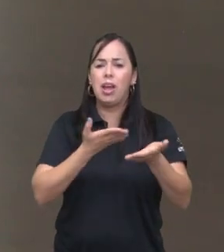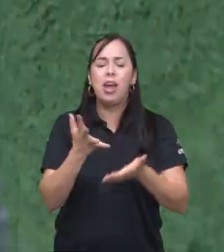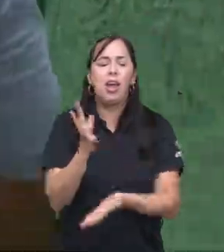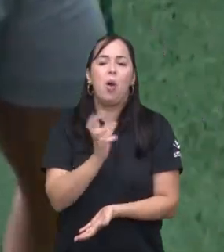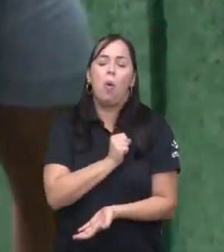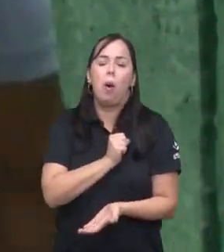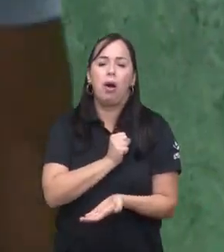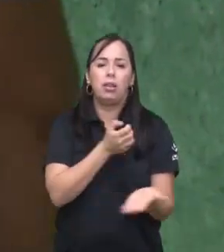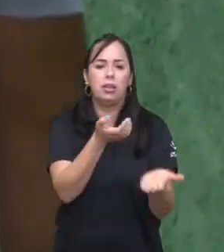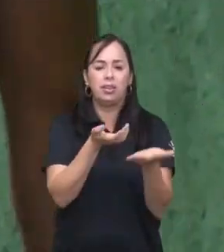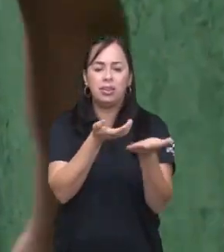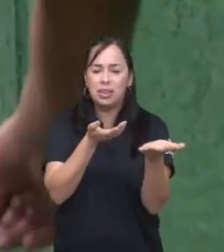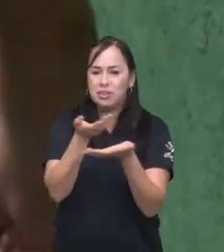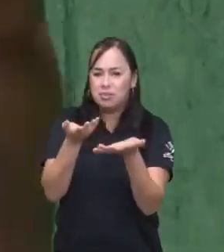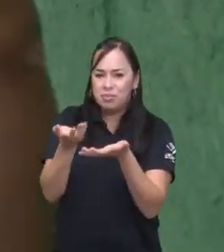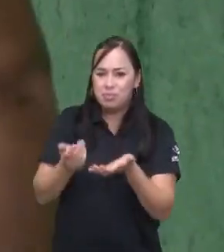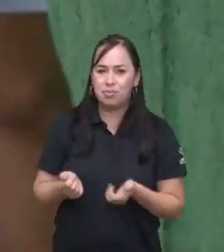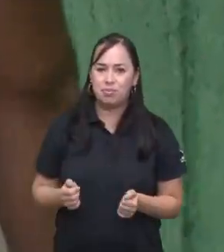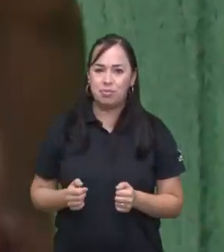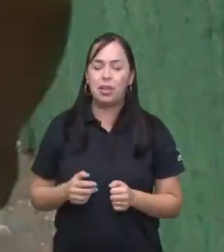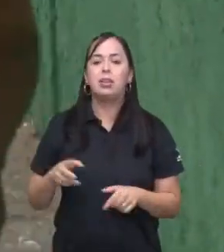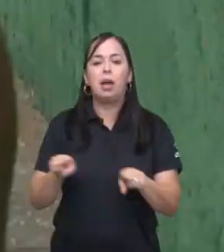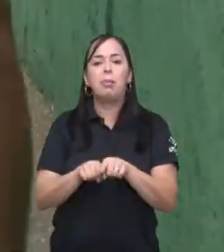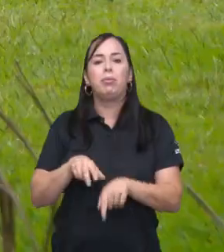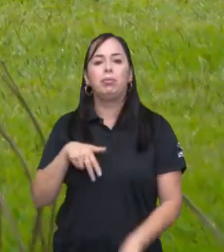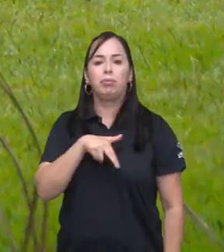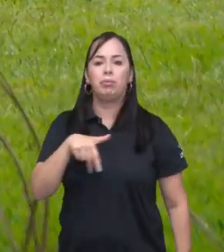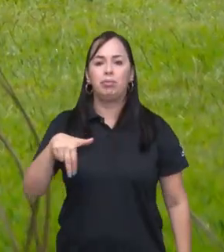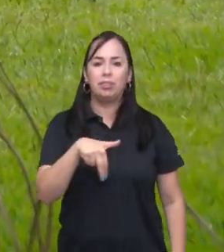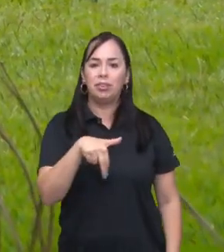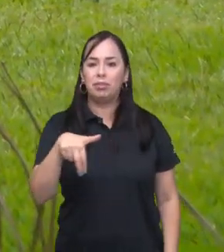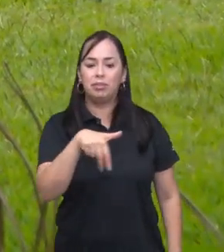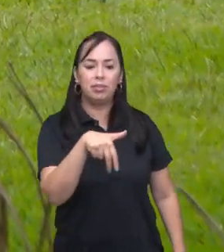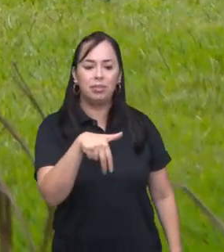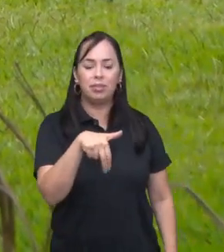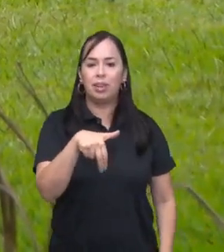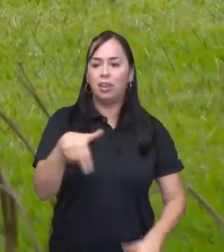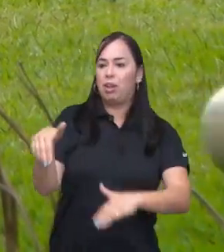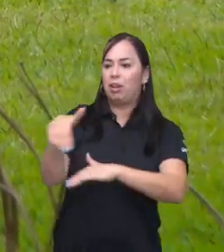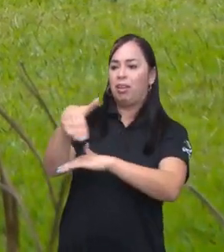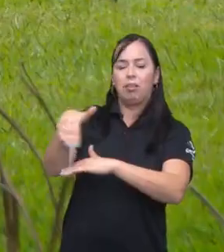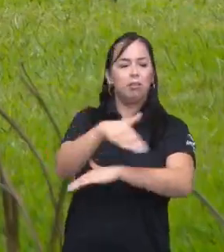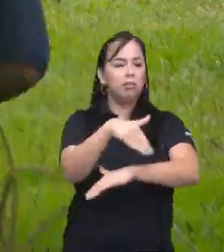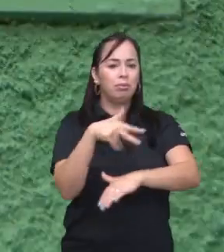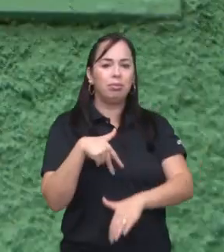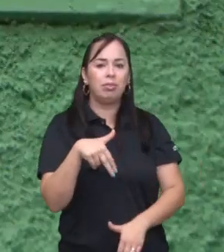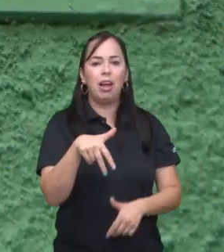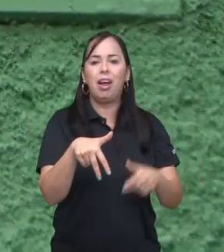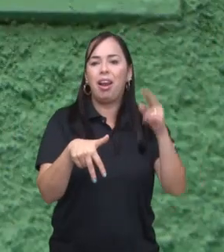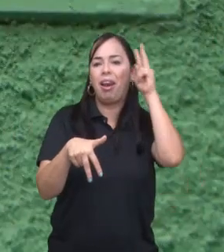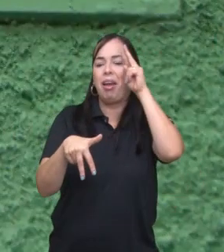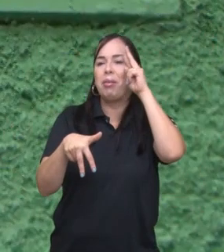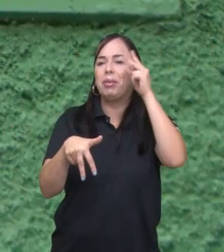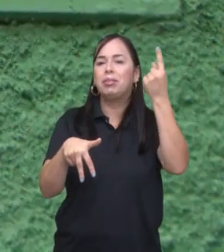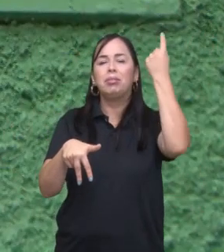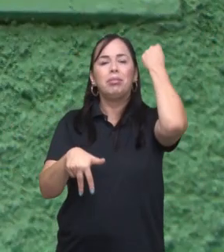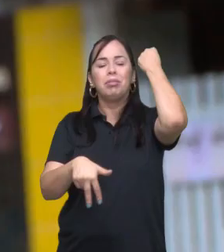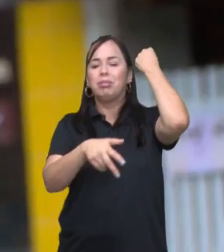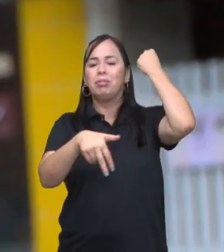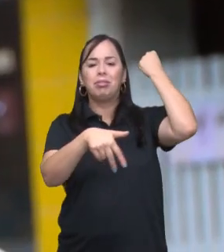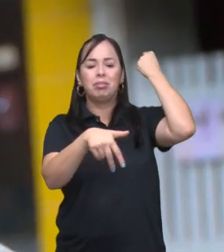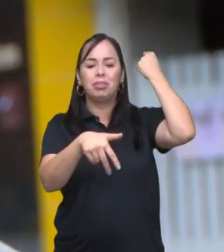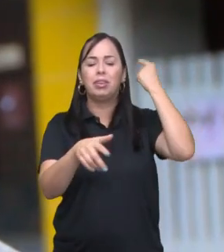até hoje, sabe? Eu gosto de andar aqui no bairro, sabe? Toda a rua que a gente passa, tudo tem lembranças boas. Tem muita lembrança boa do